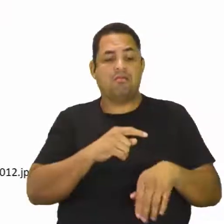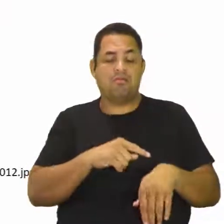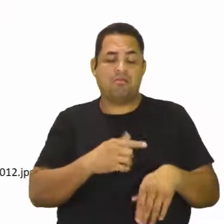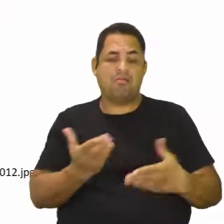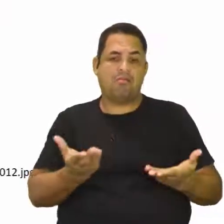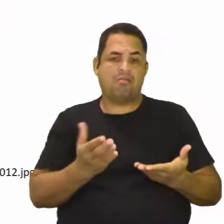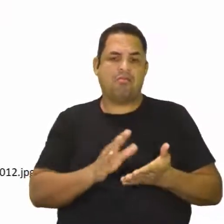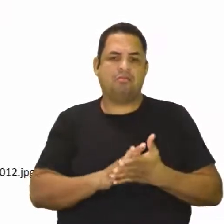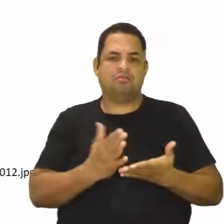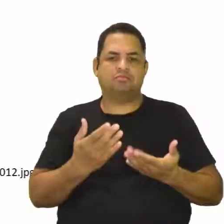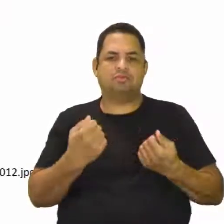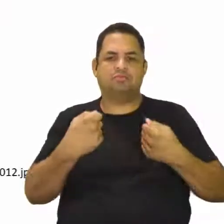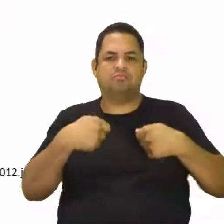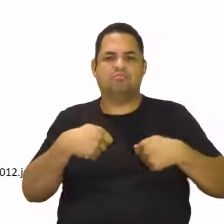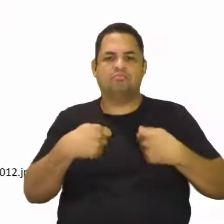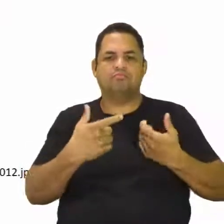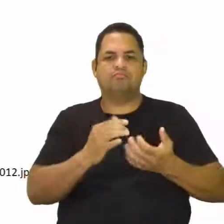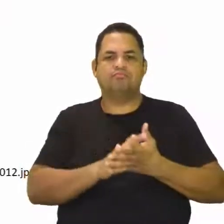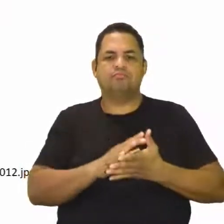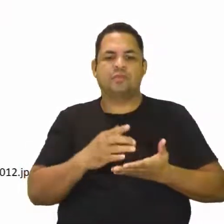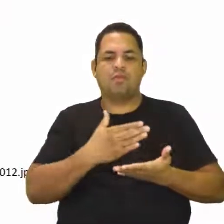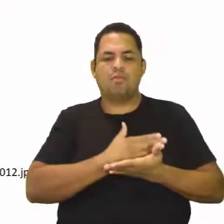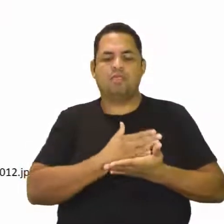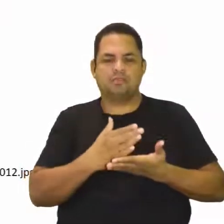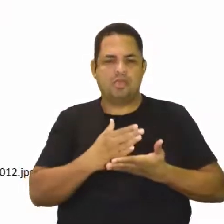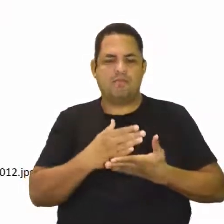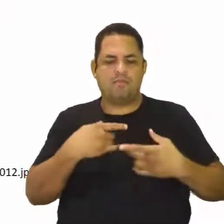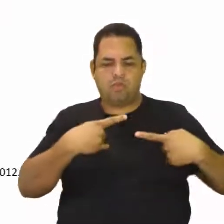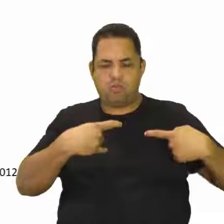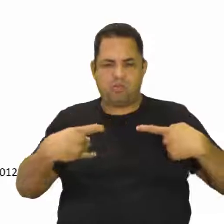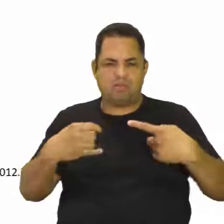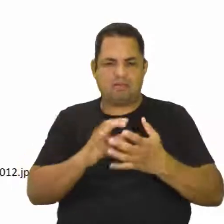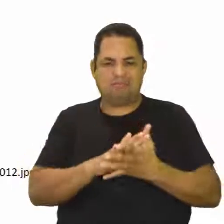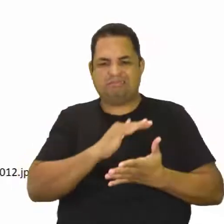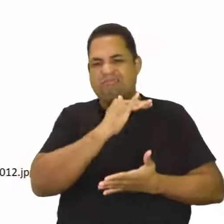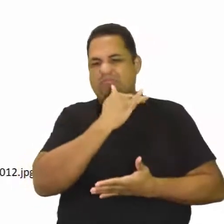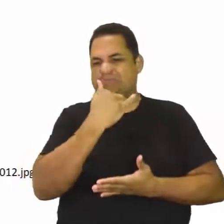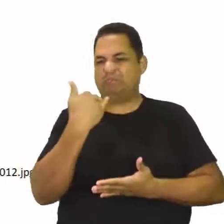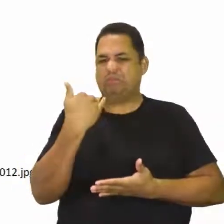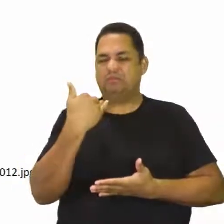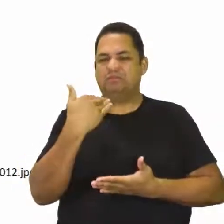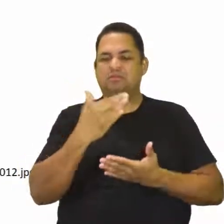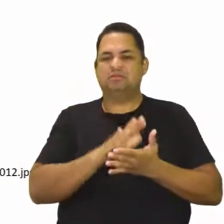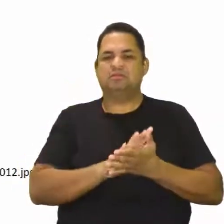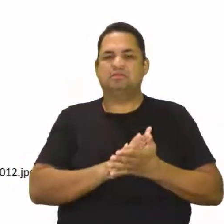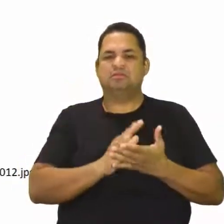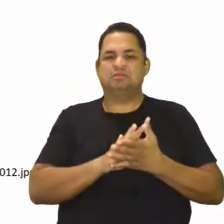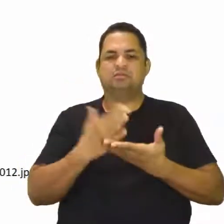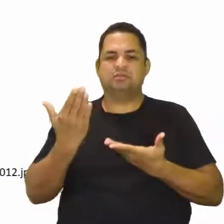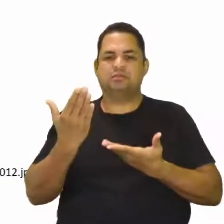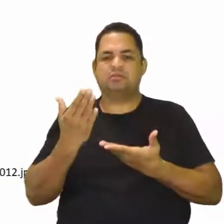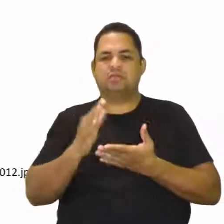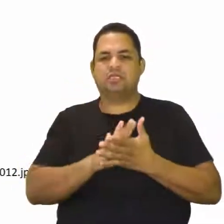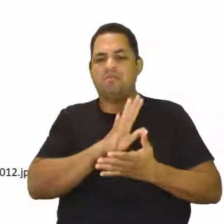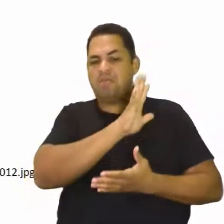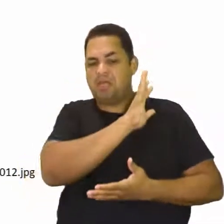tivemos aí a possibilidade de estourar uma guerra sangrenta entre israelense e